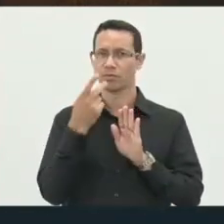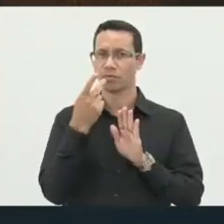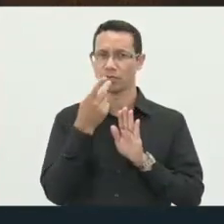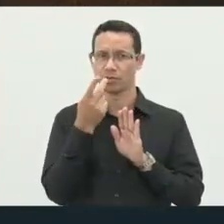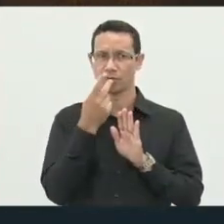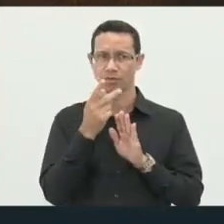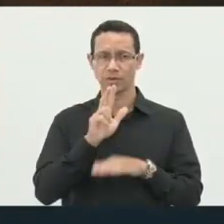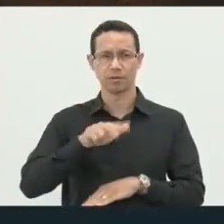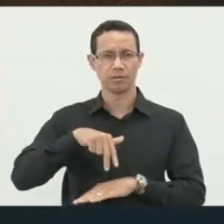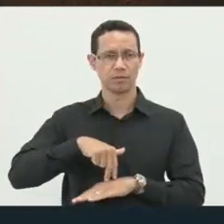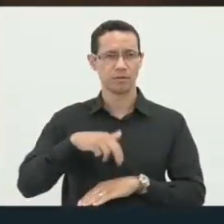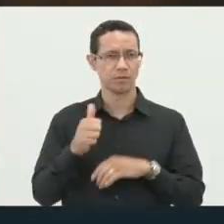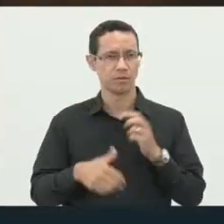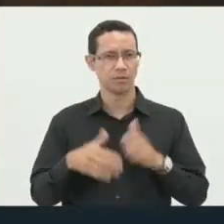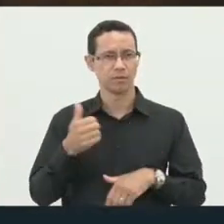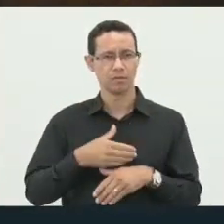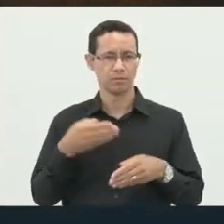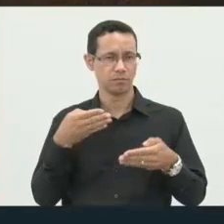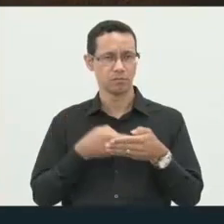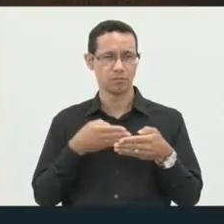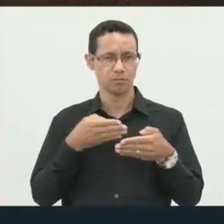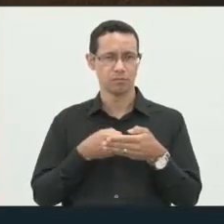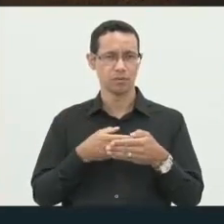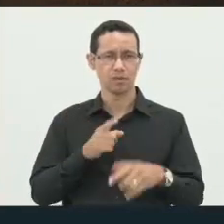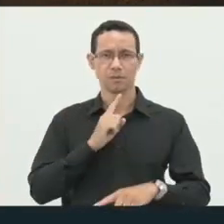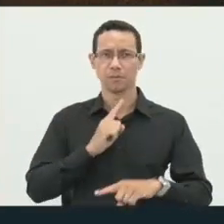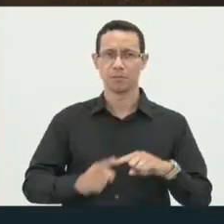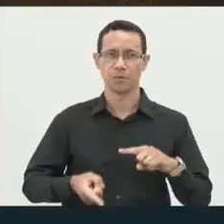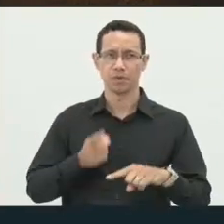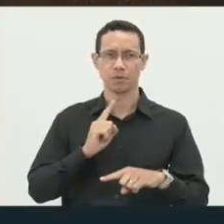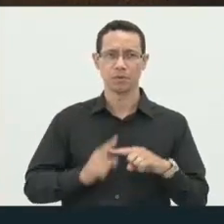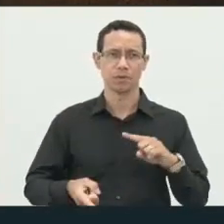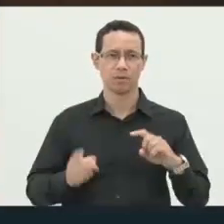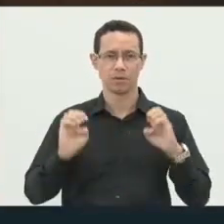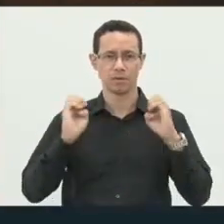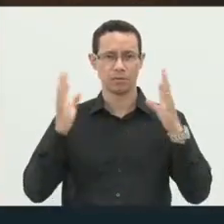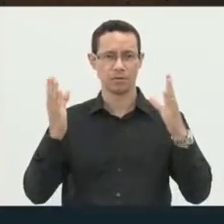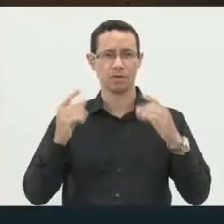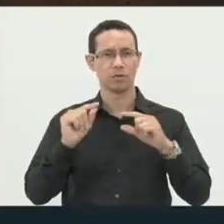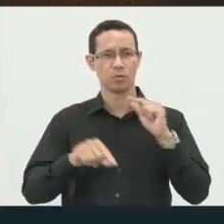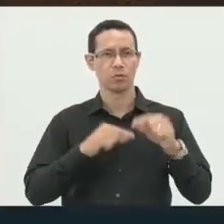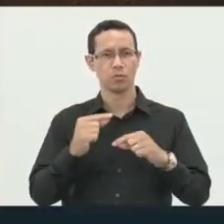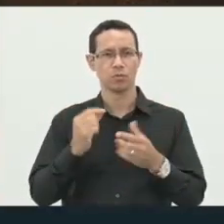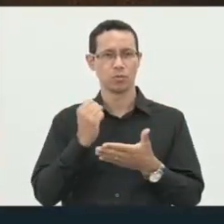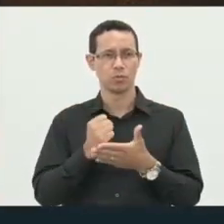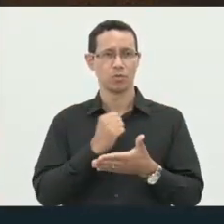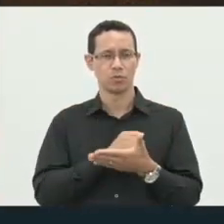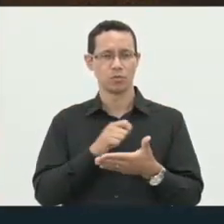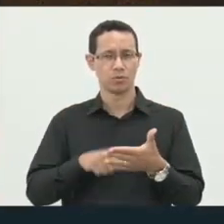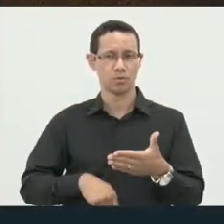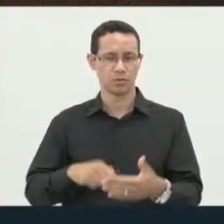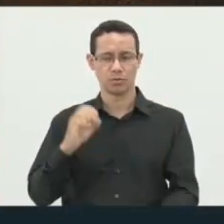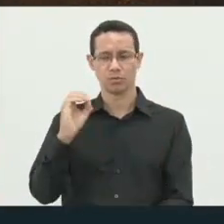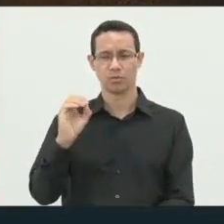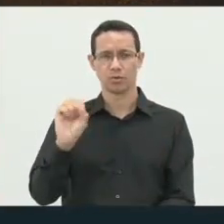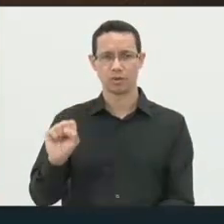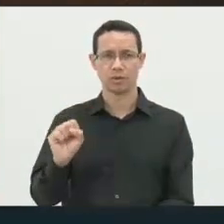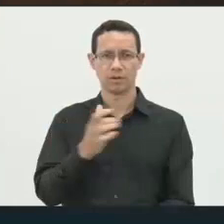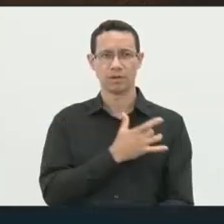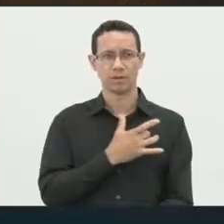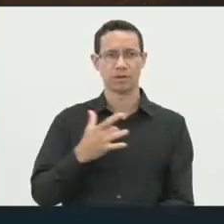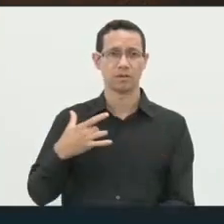um projeto que é vetando proibindo a celebração de contratos com as webs da saúde e que até agora